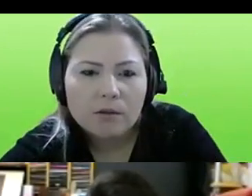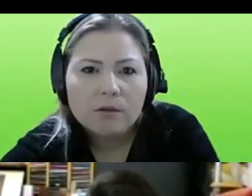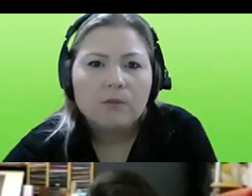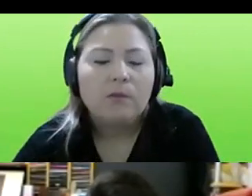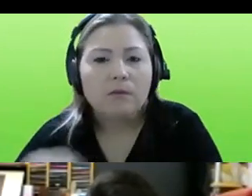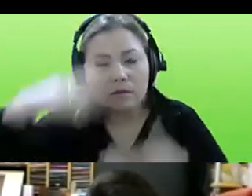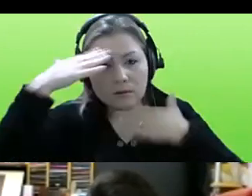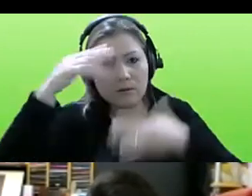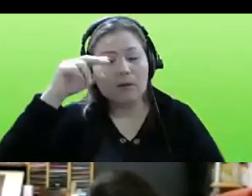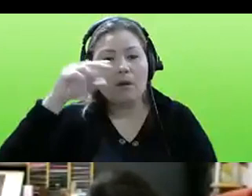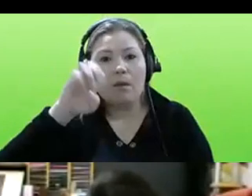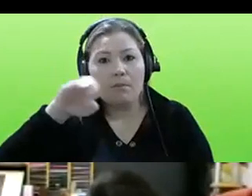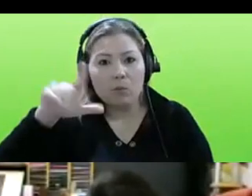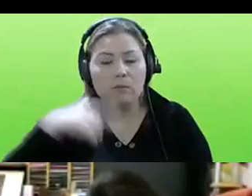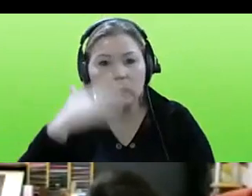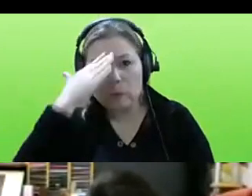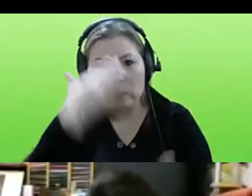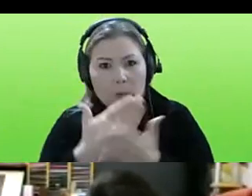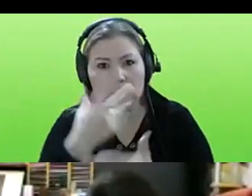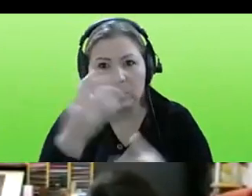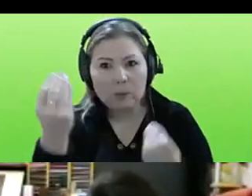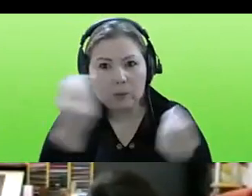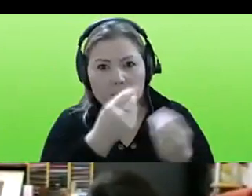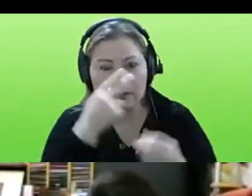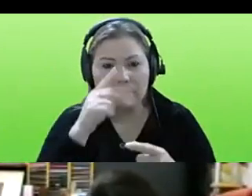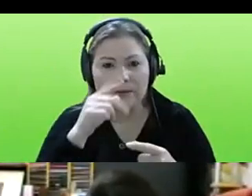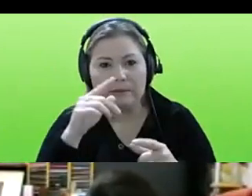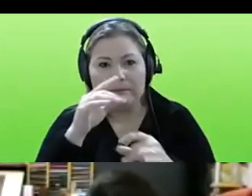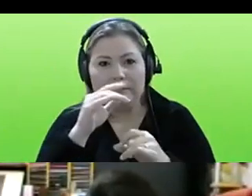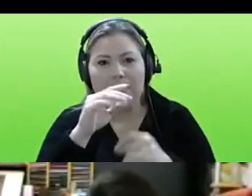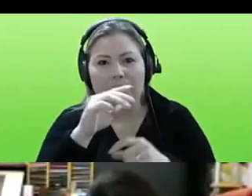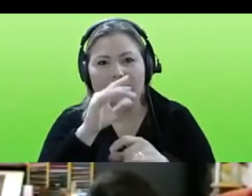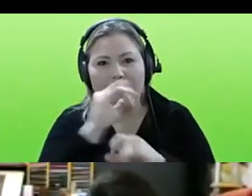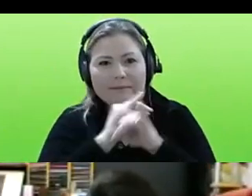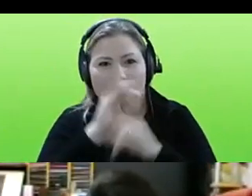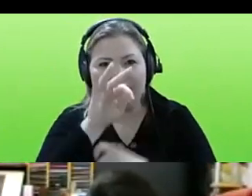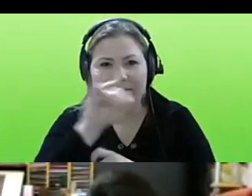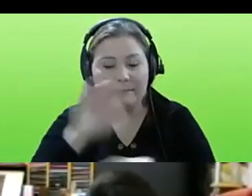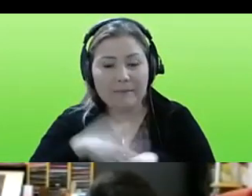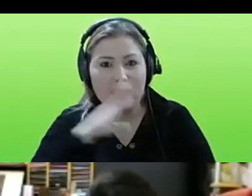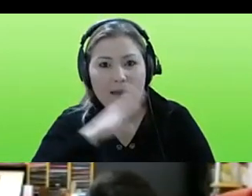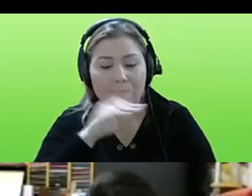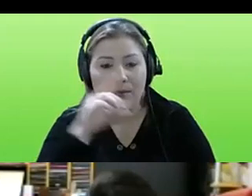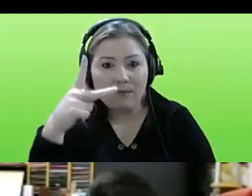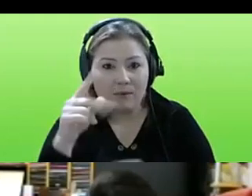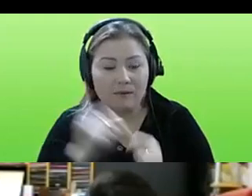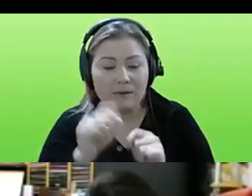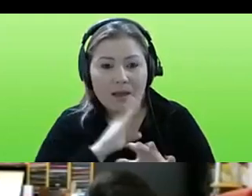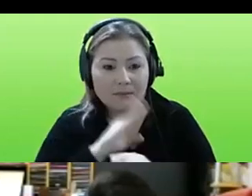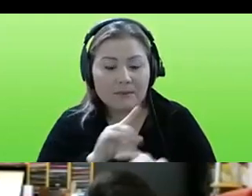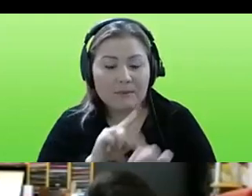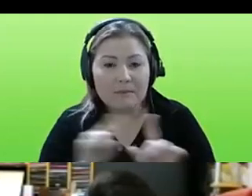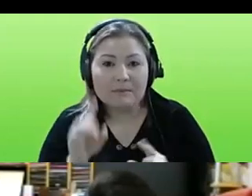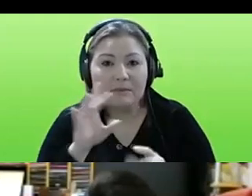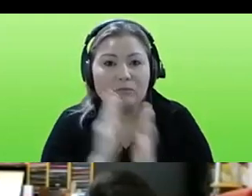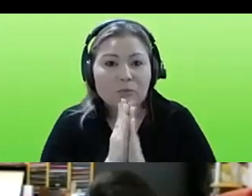já que eu não vou confiar tanto que esse pessoal da Getite vai agir mais rápido do que você agiria, se fosse